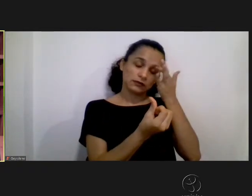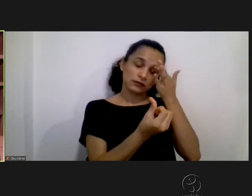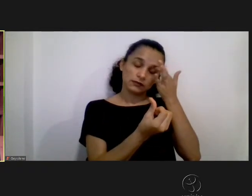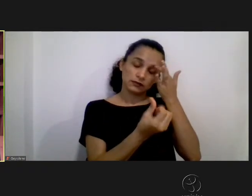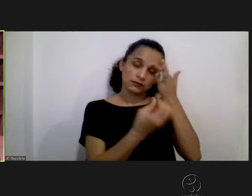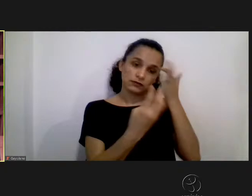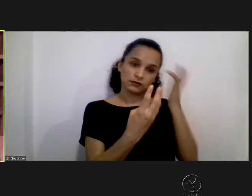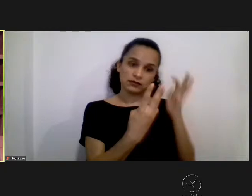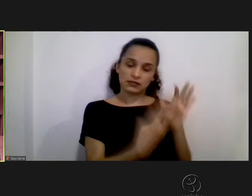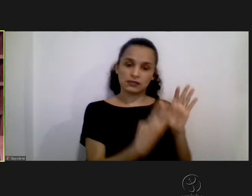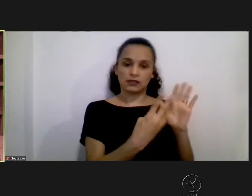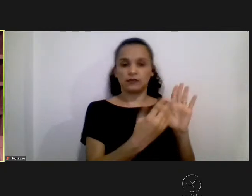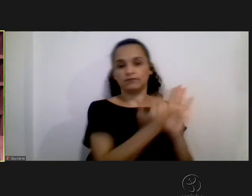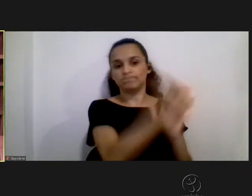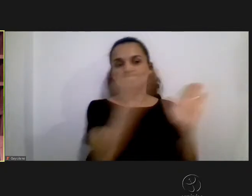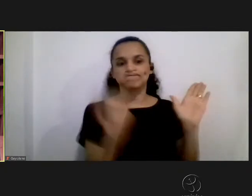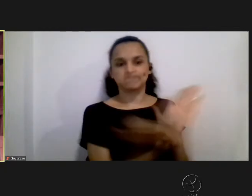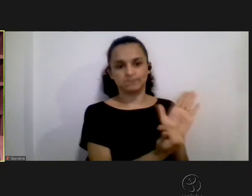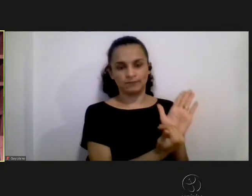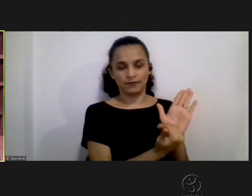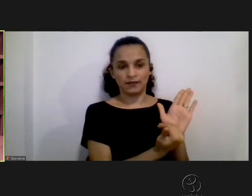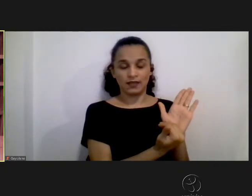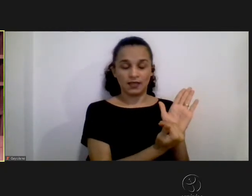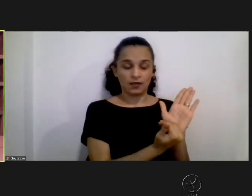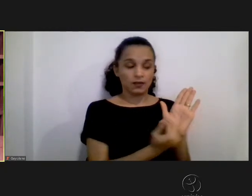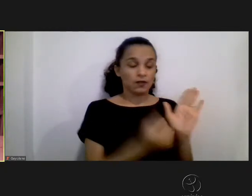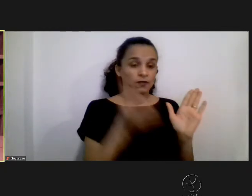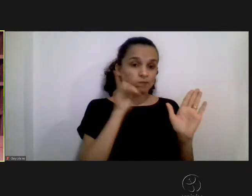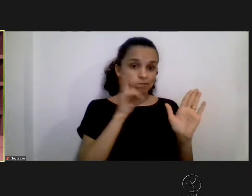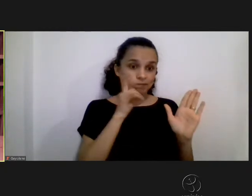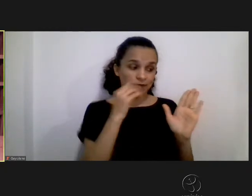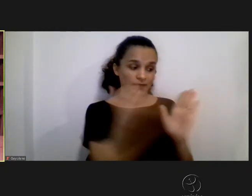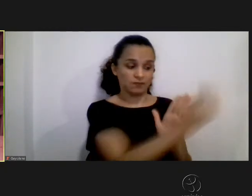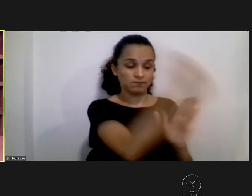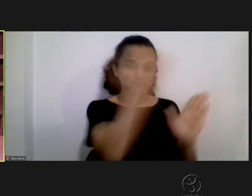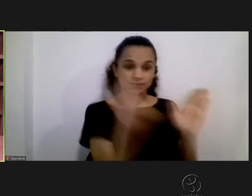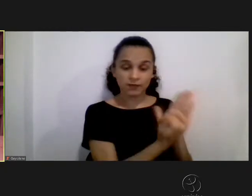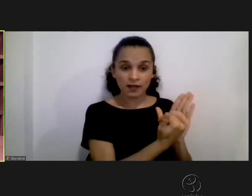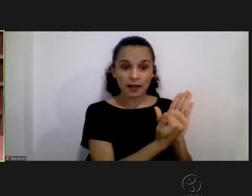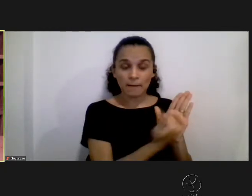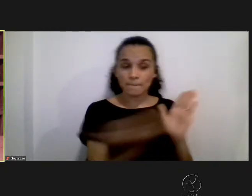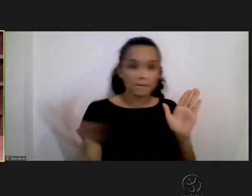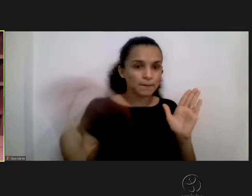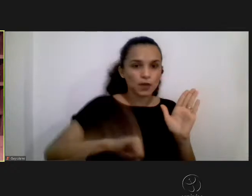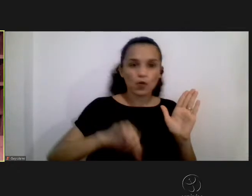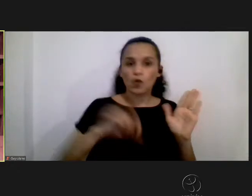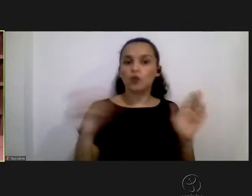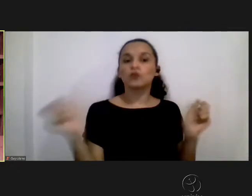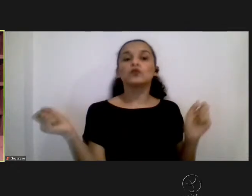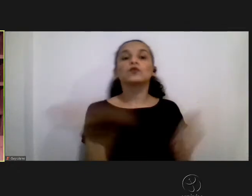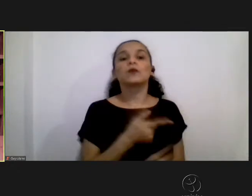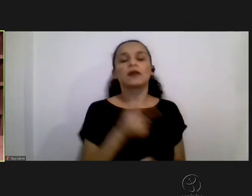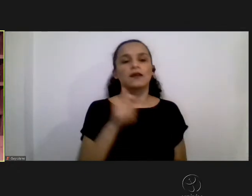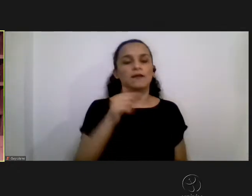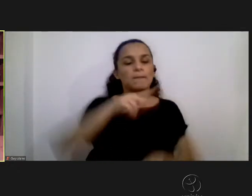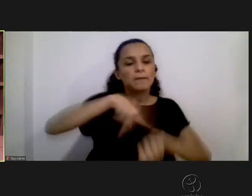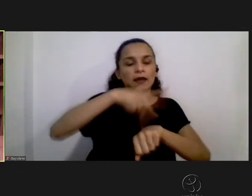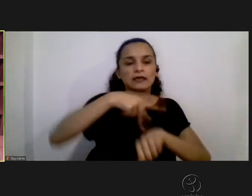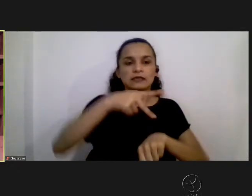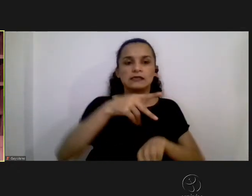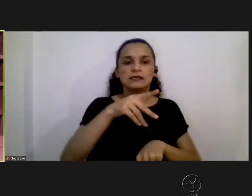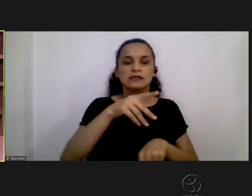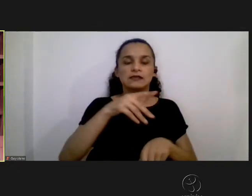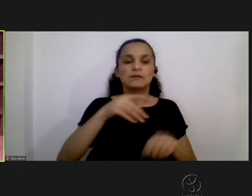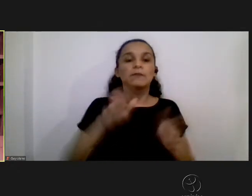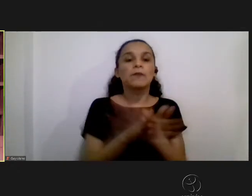está ainda mais abaixo do que países bem pobres como a Estônia e a Grécia.